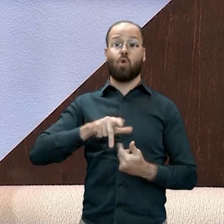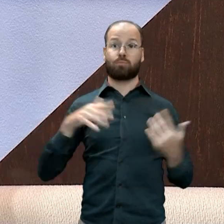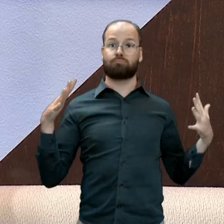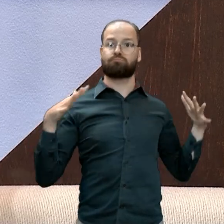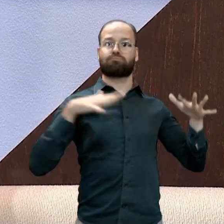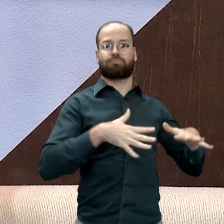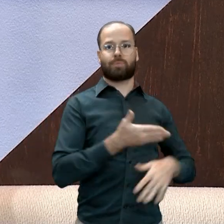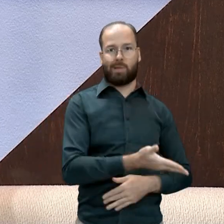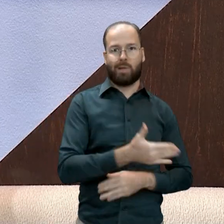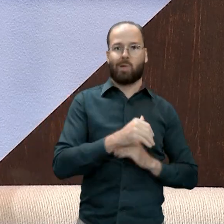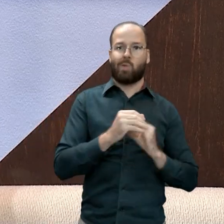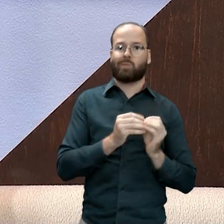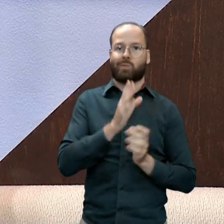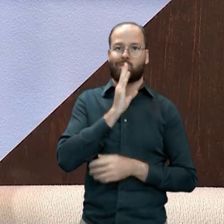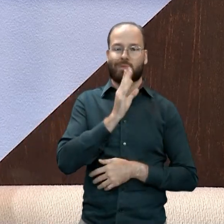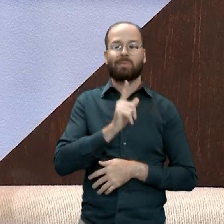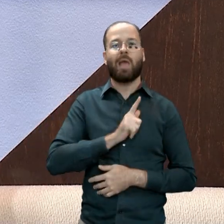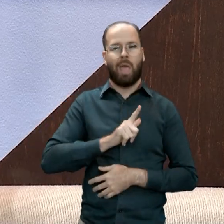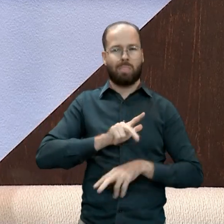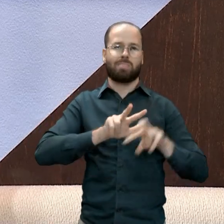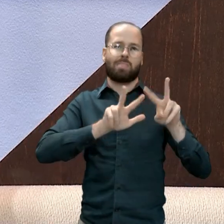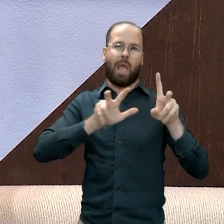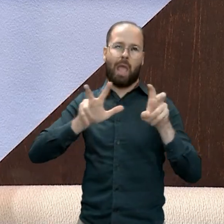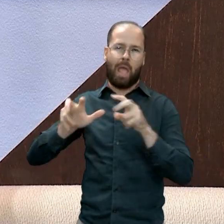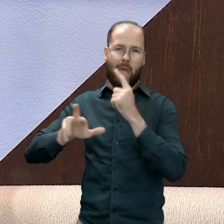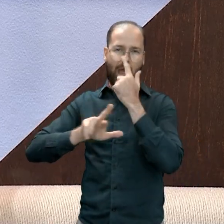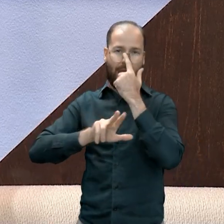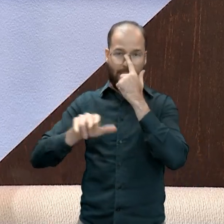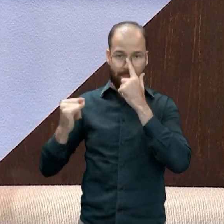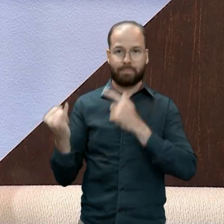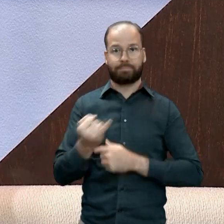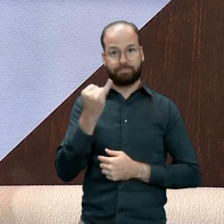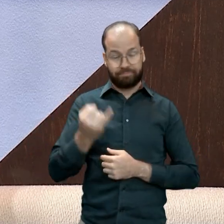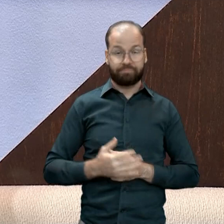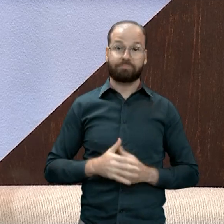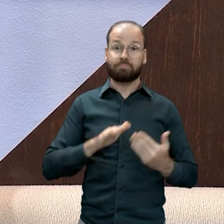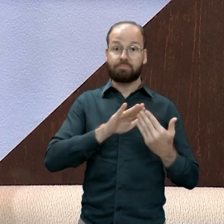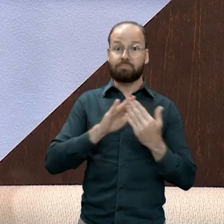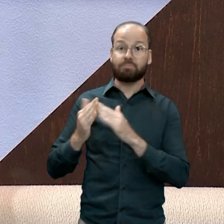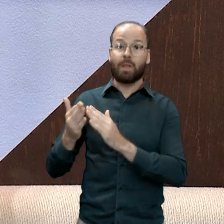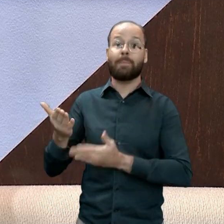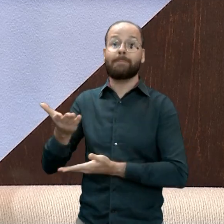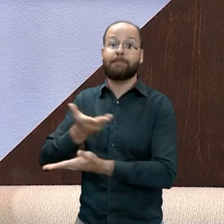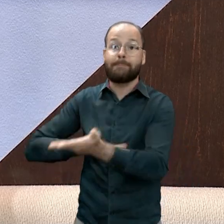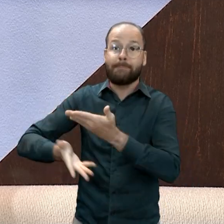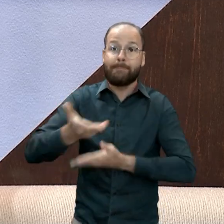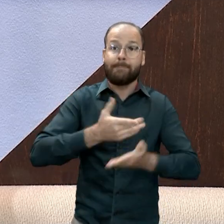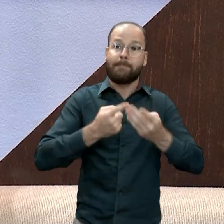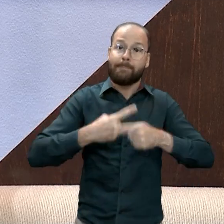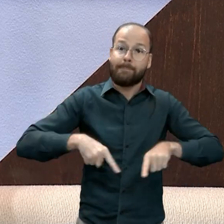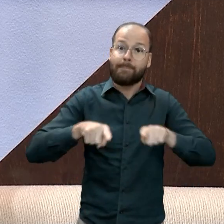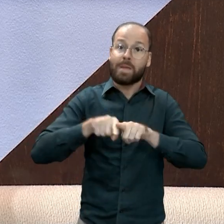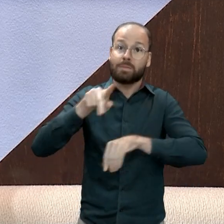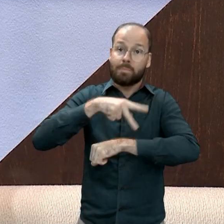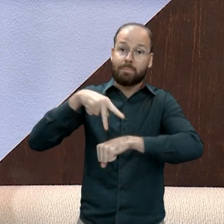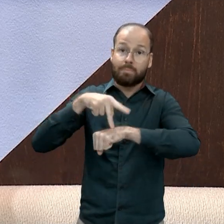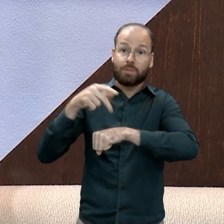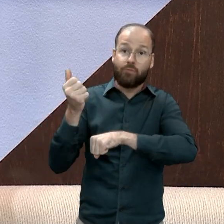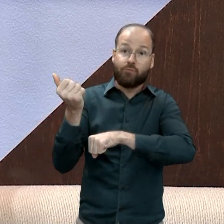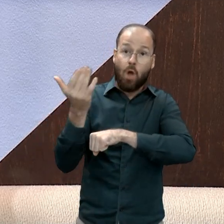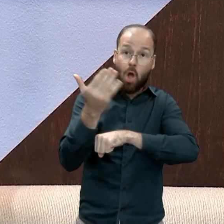que são importantes. Então, a internacionalização é uma coisa muito importante, é algo que deve ser buscado